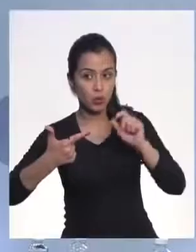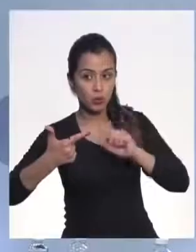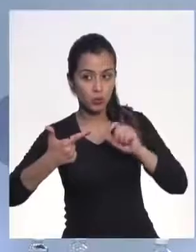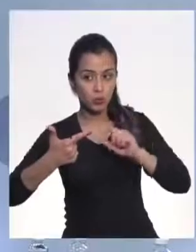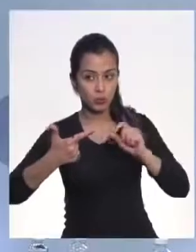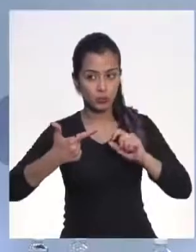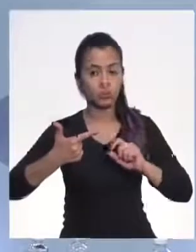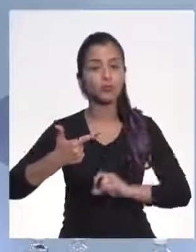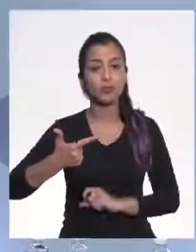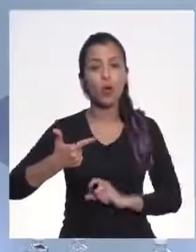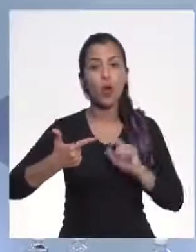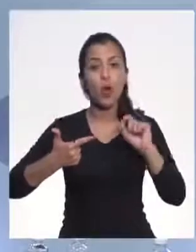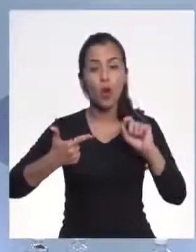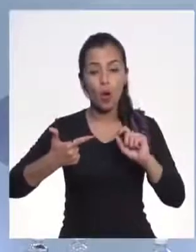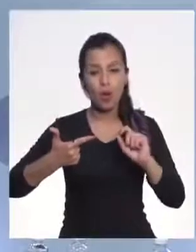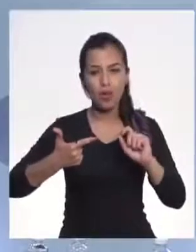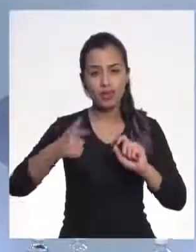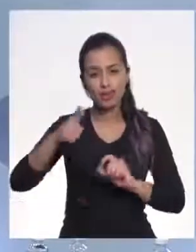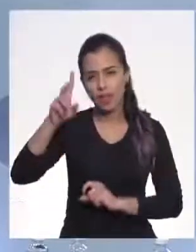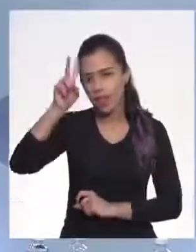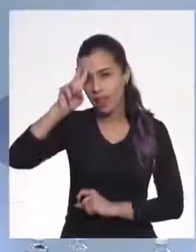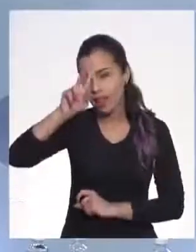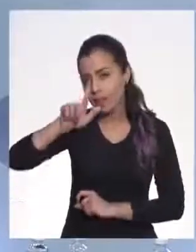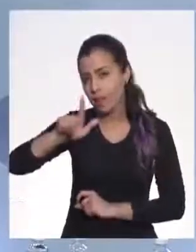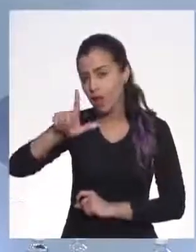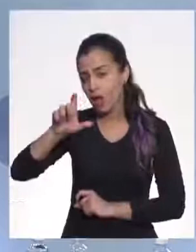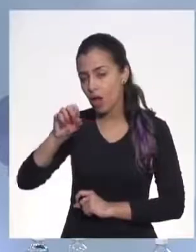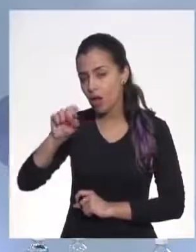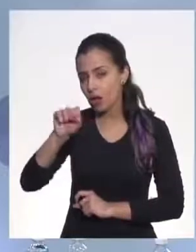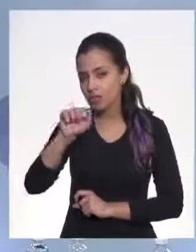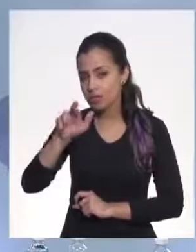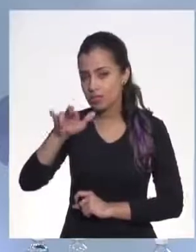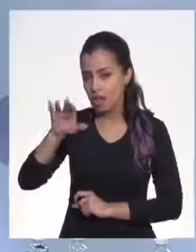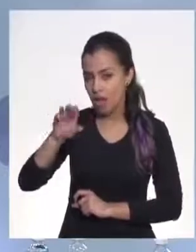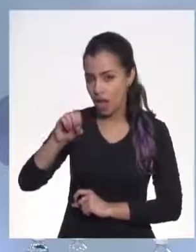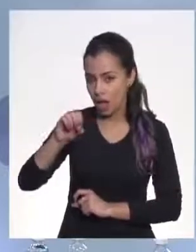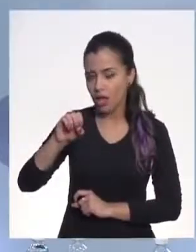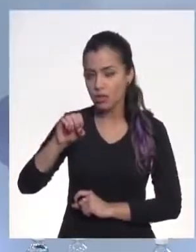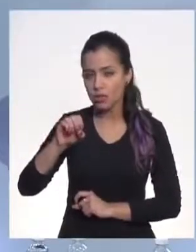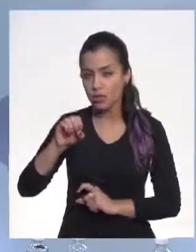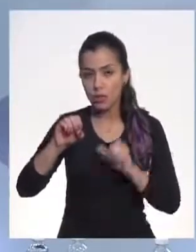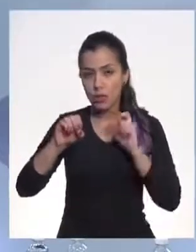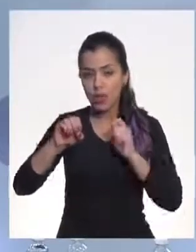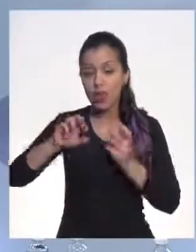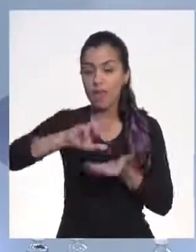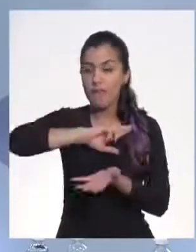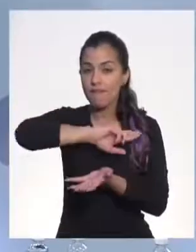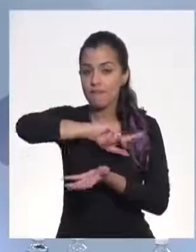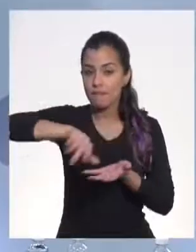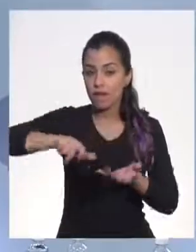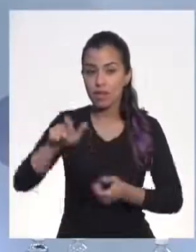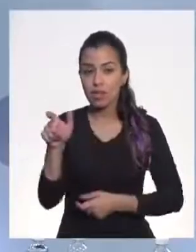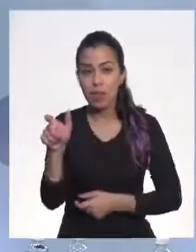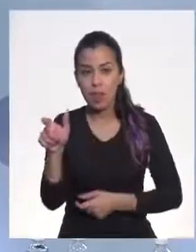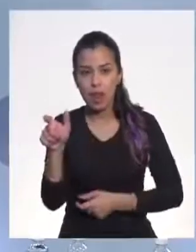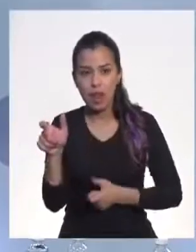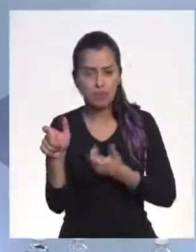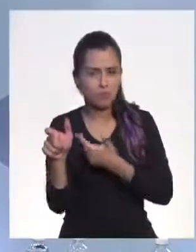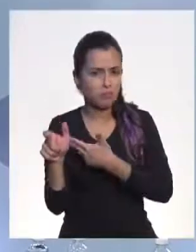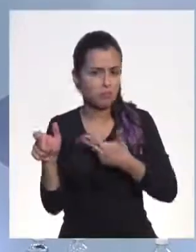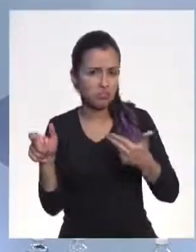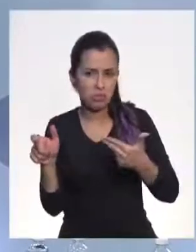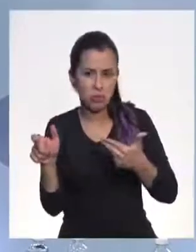estudei vocês a criarem o glossário vocês podem pegar várias palavras de um determinado o texto que vocês não conhecem